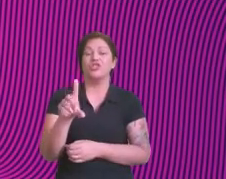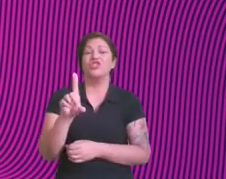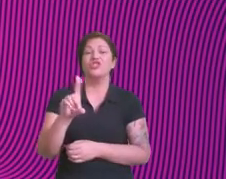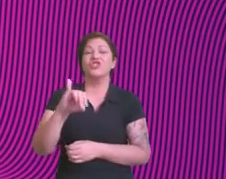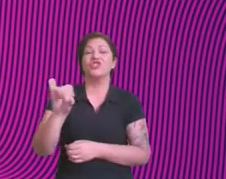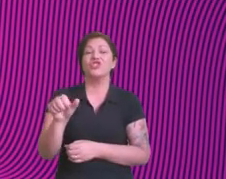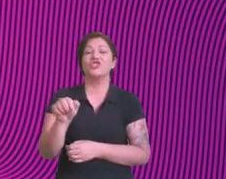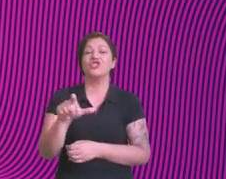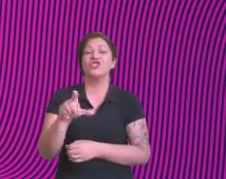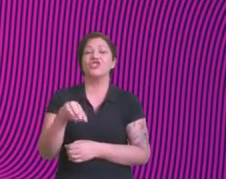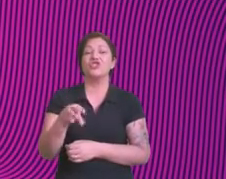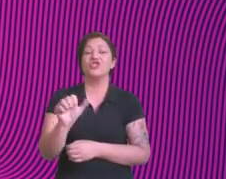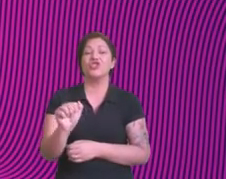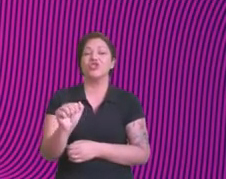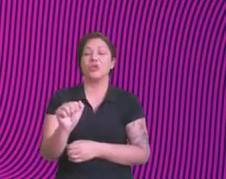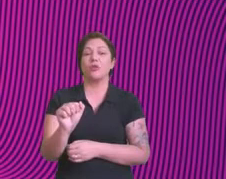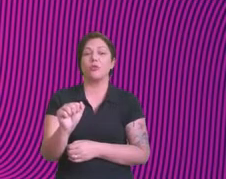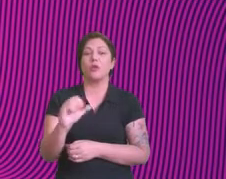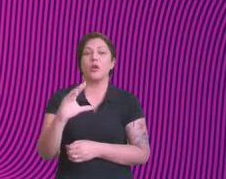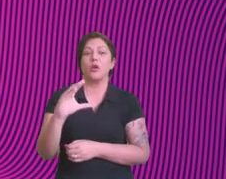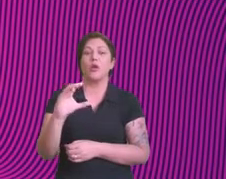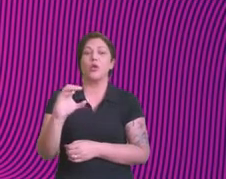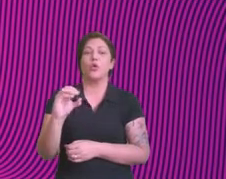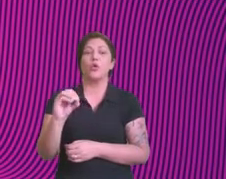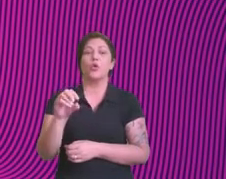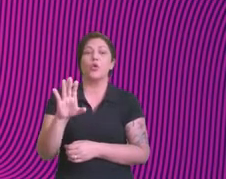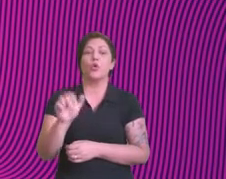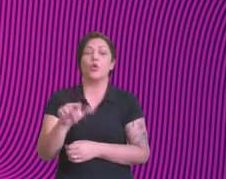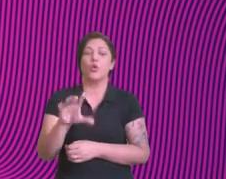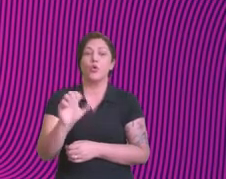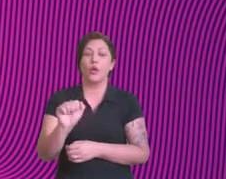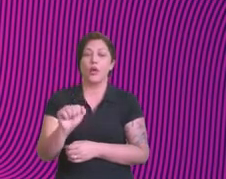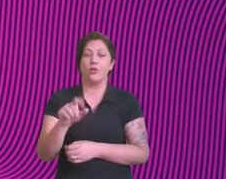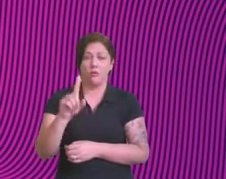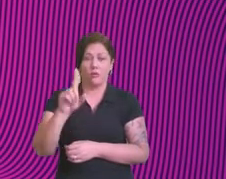Djalma Coelho, que é endoscopista, né?